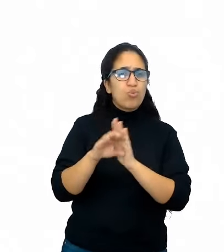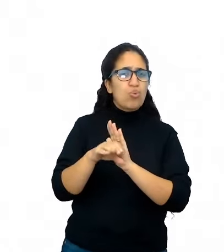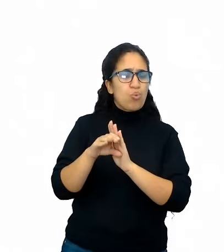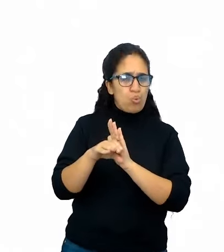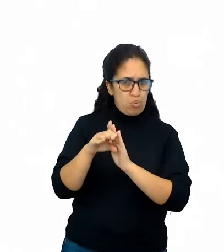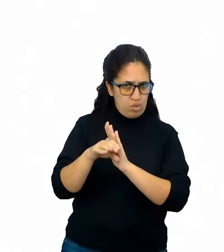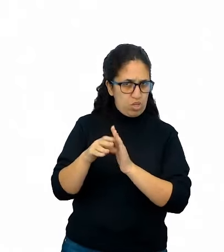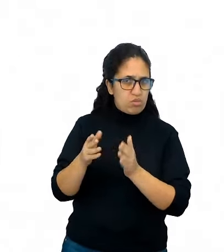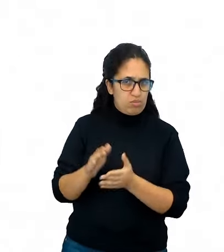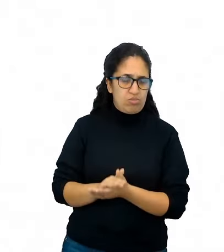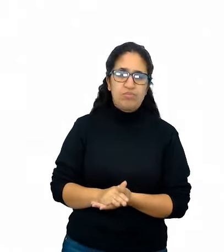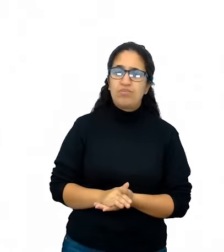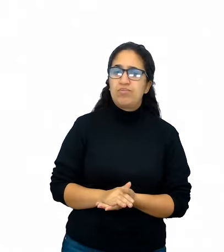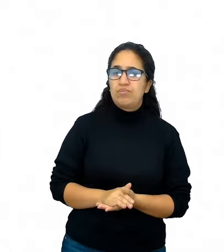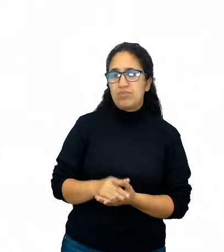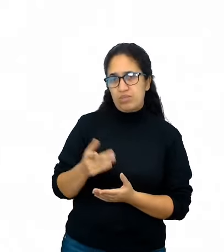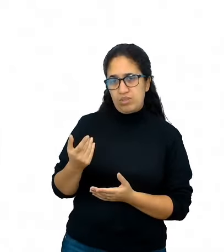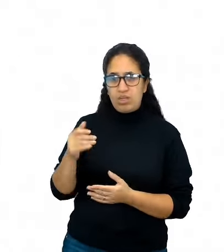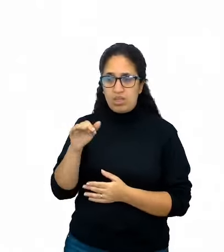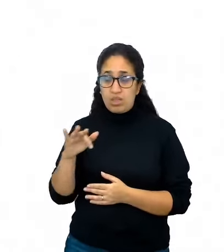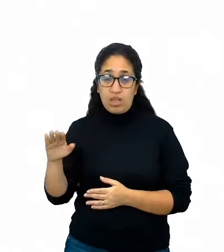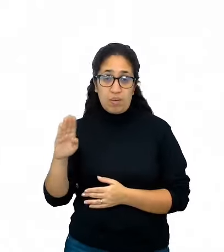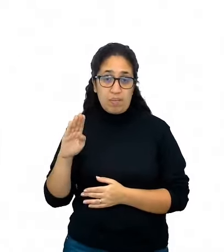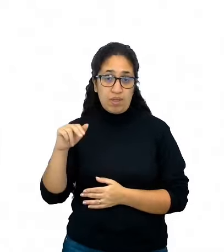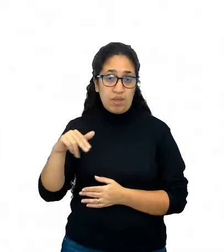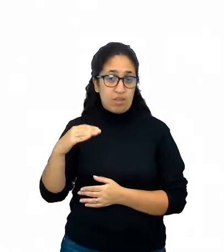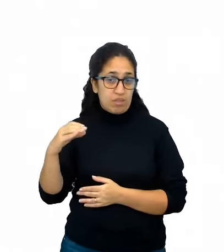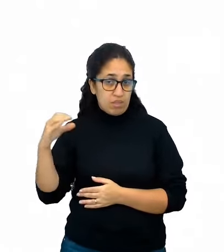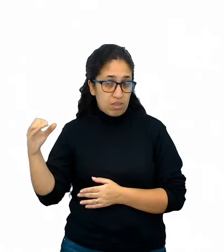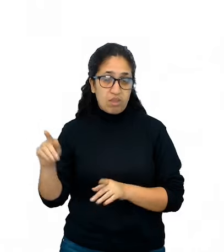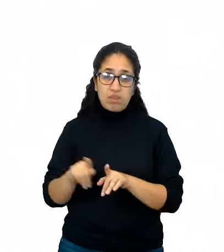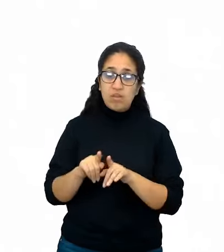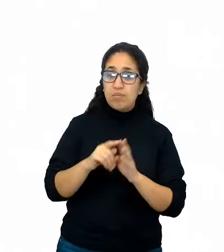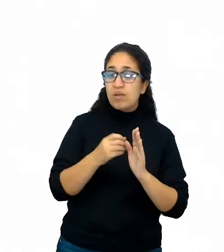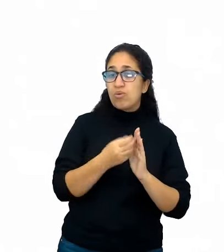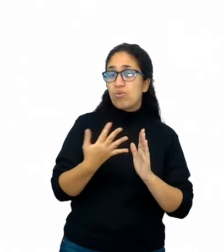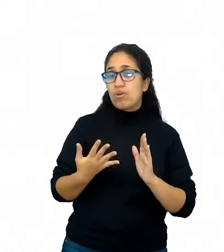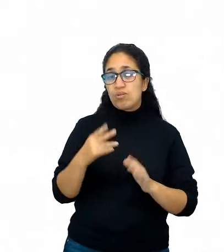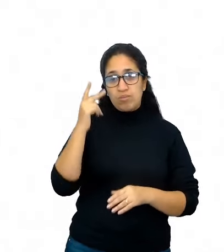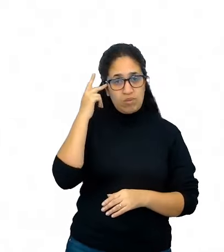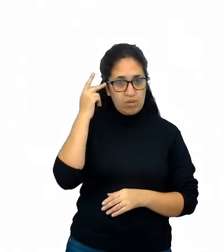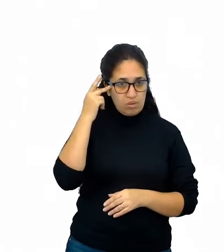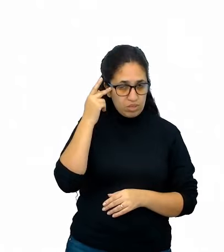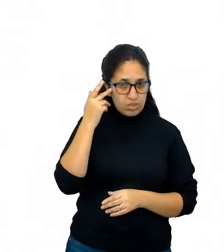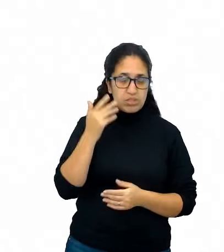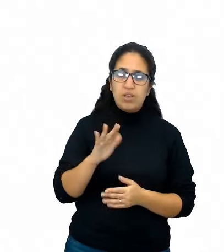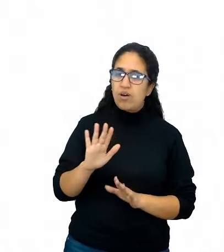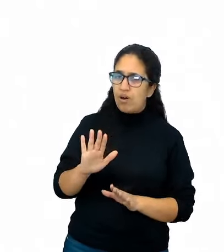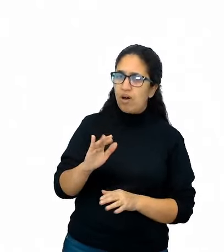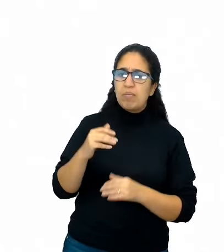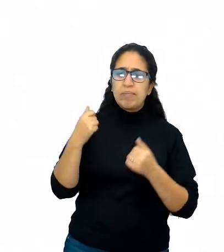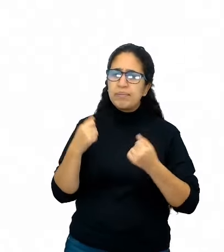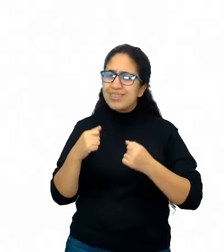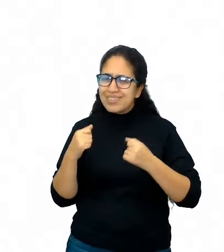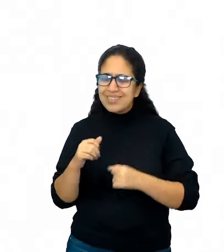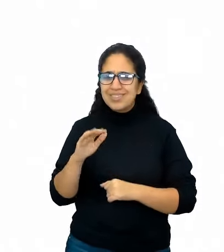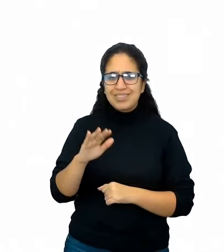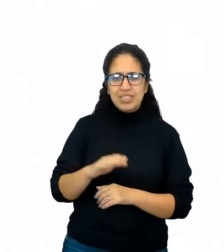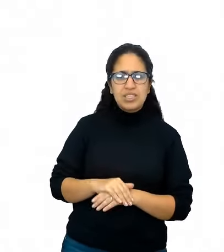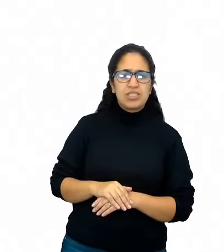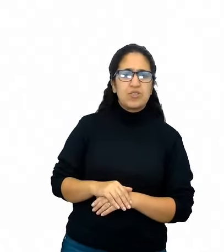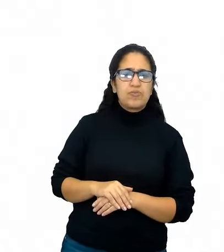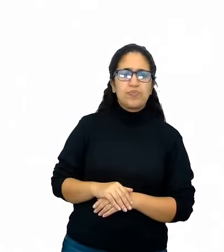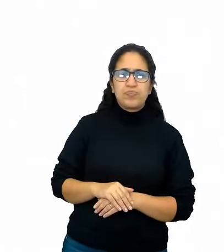curriculares vigentes, tanto na BNCC quanto no currículo paulista. Assim, é necessário ressaltar que